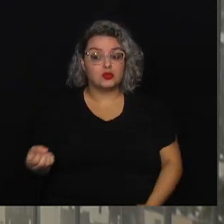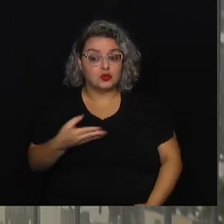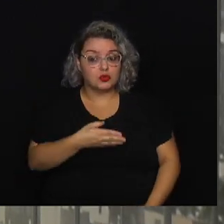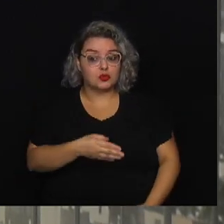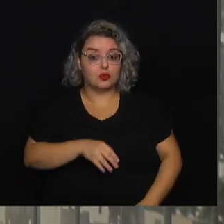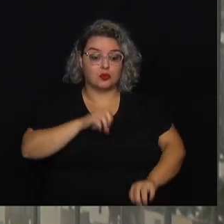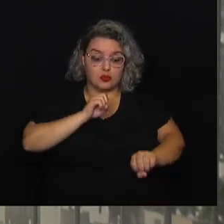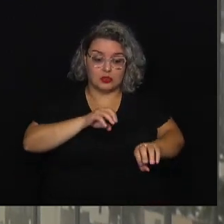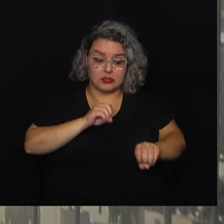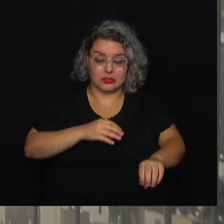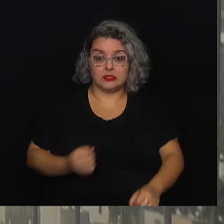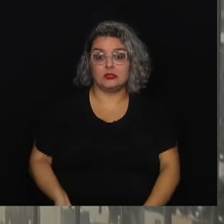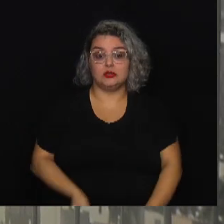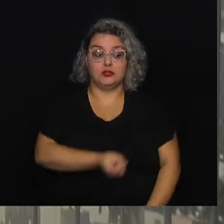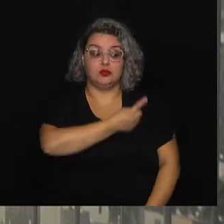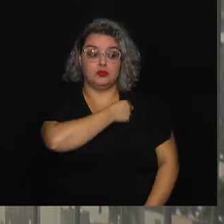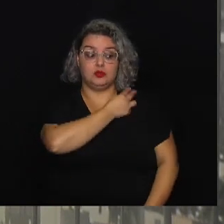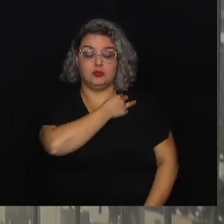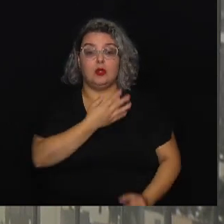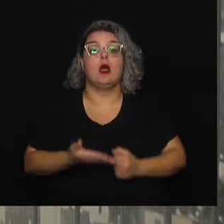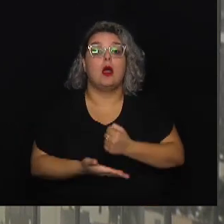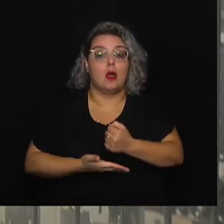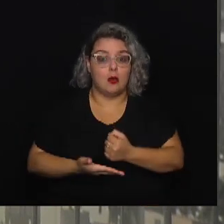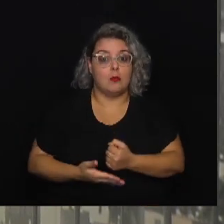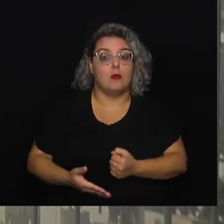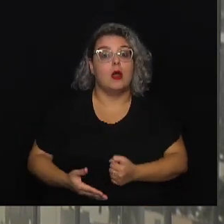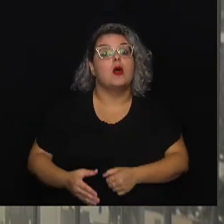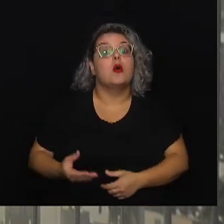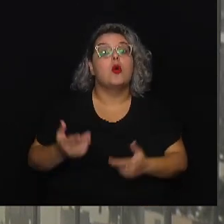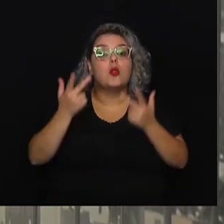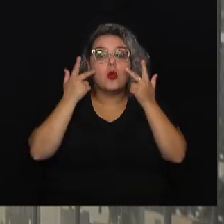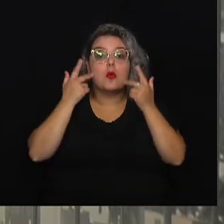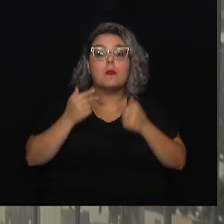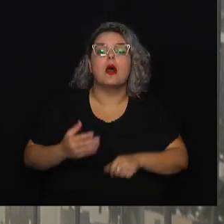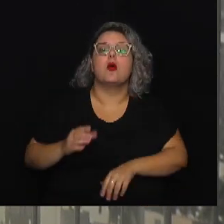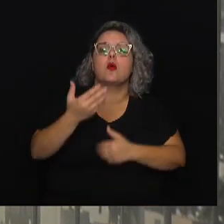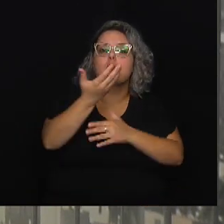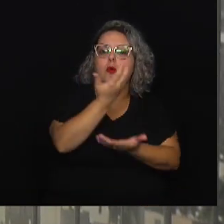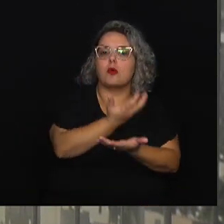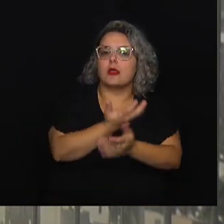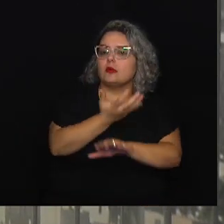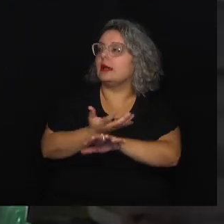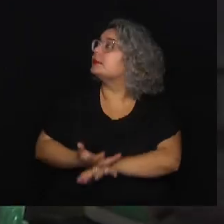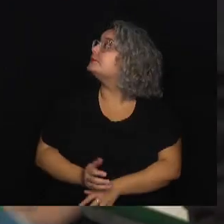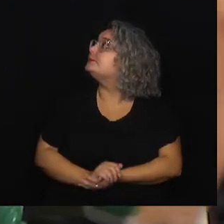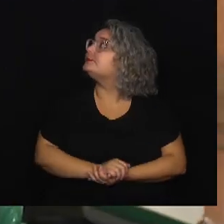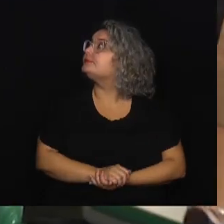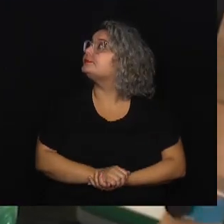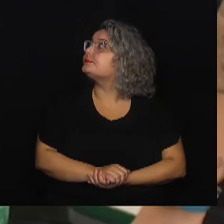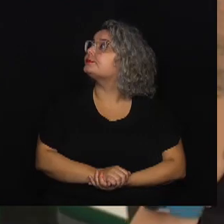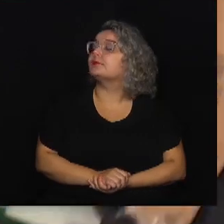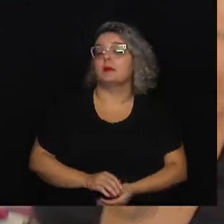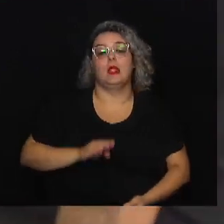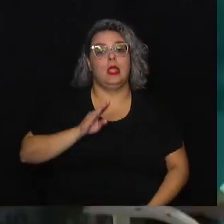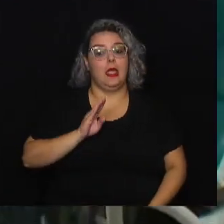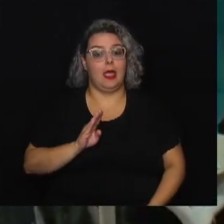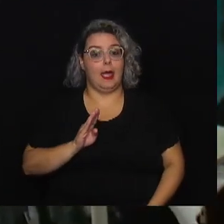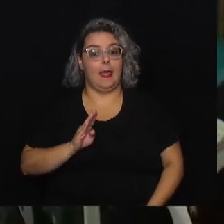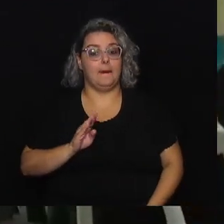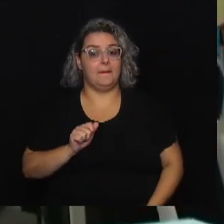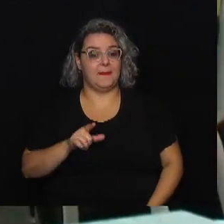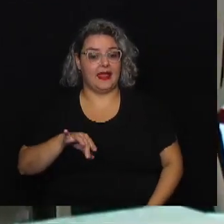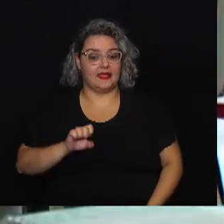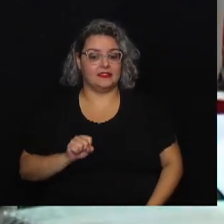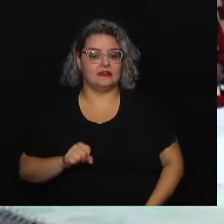médio, segundo a Base Nacional Comum Curricular. Olha só. A Base Nacional Comum Curricular é